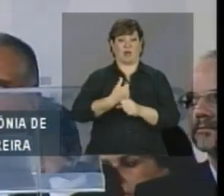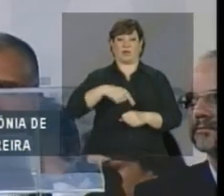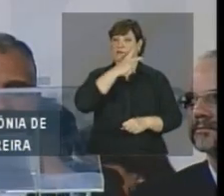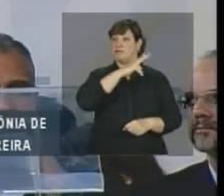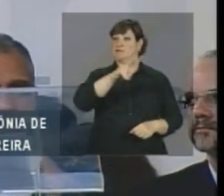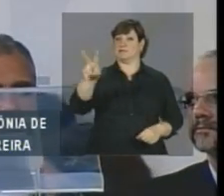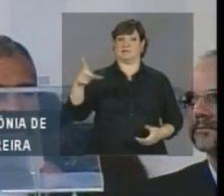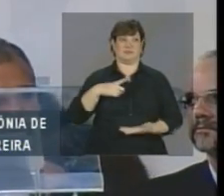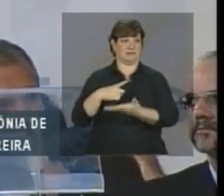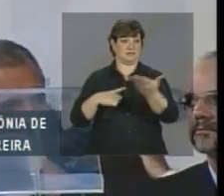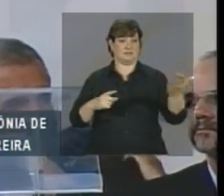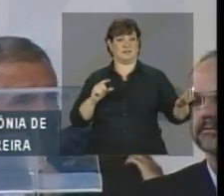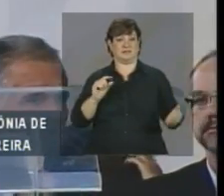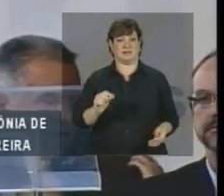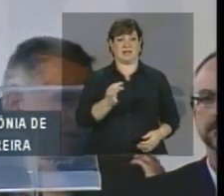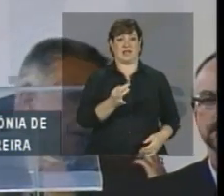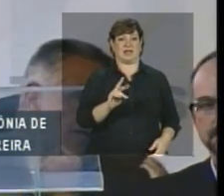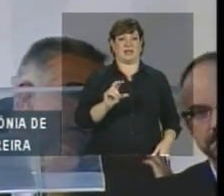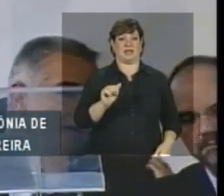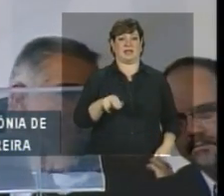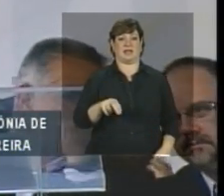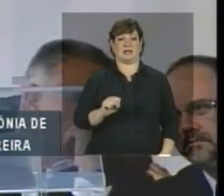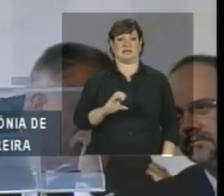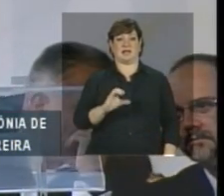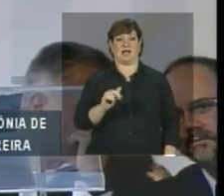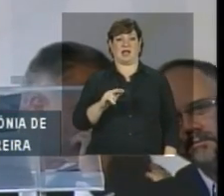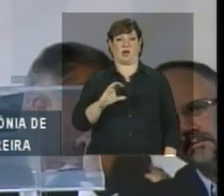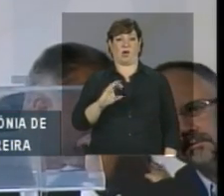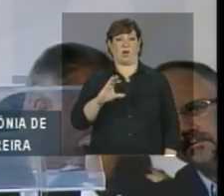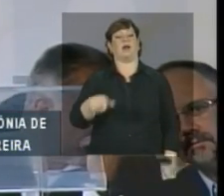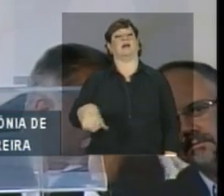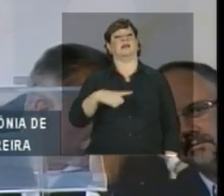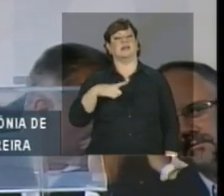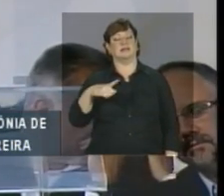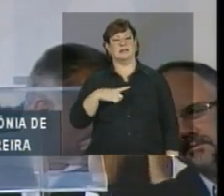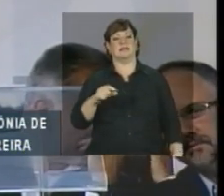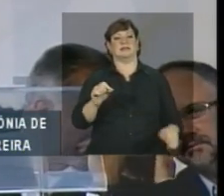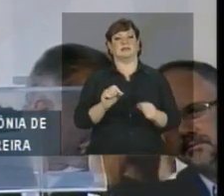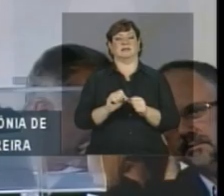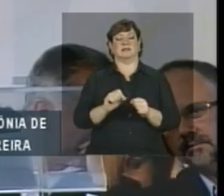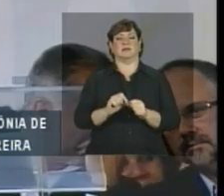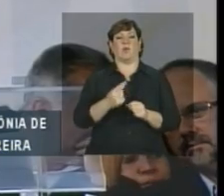vendo, a obra da Transcarioca, aqui estão sendo aportados